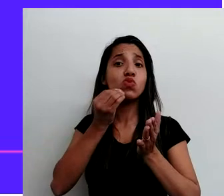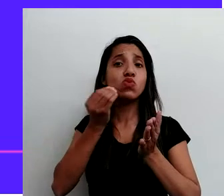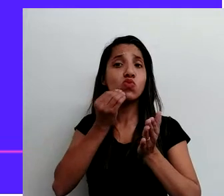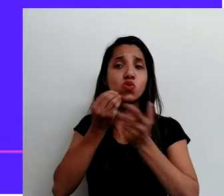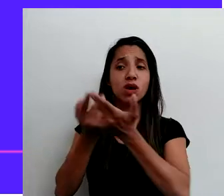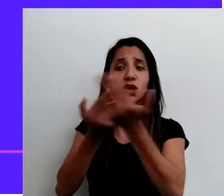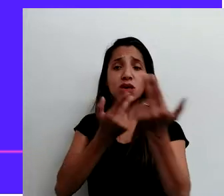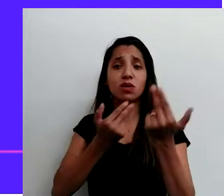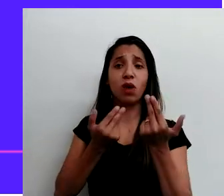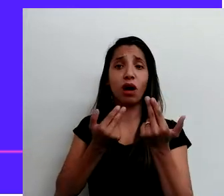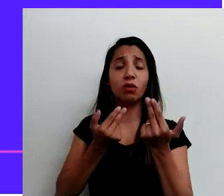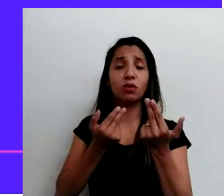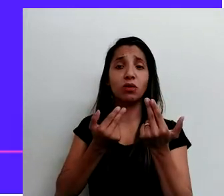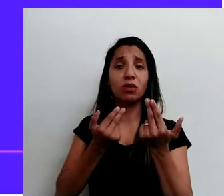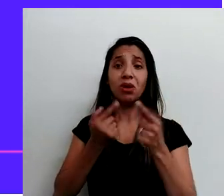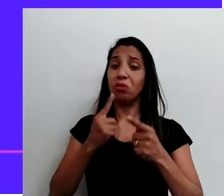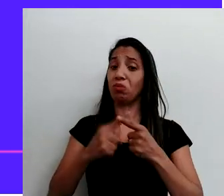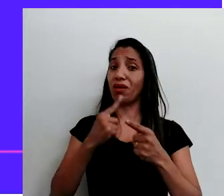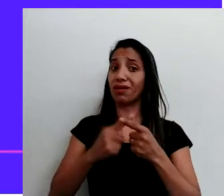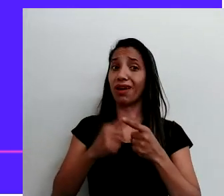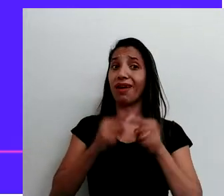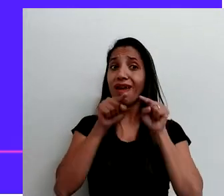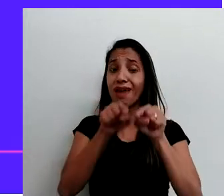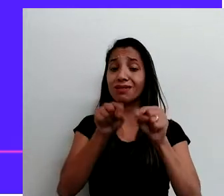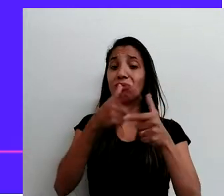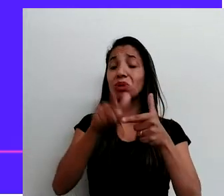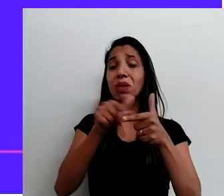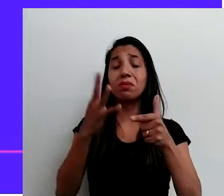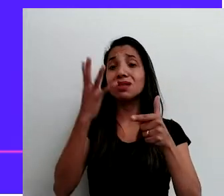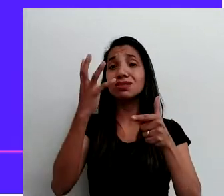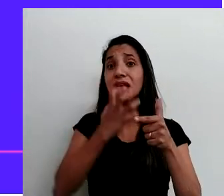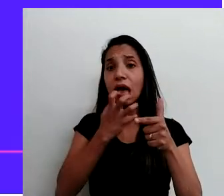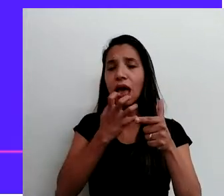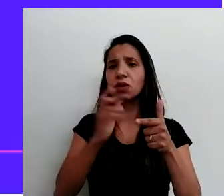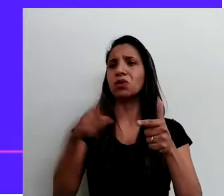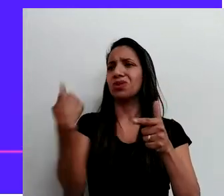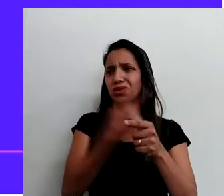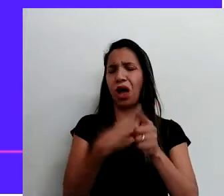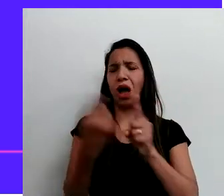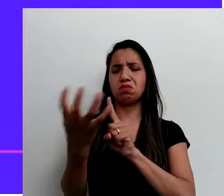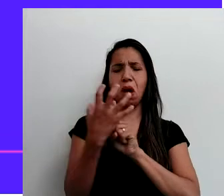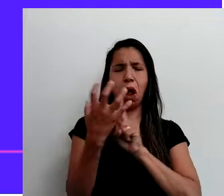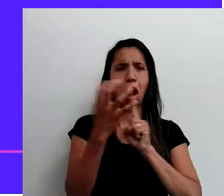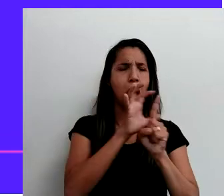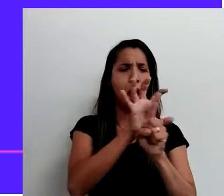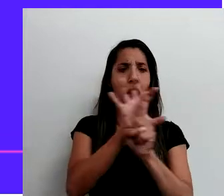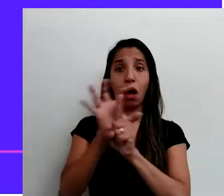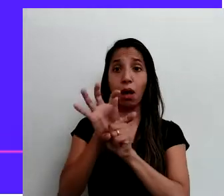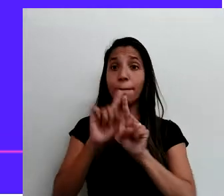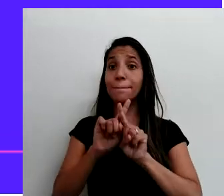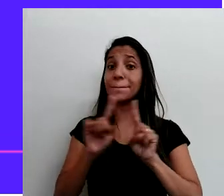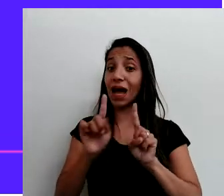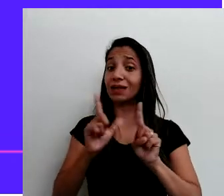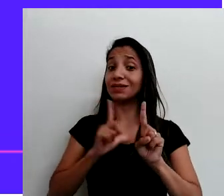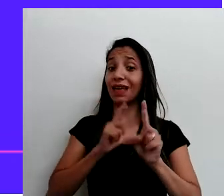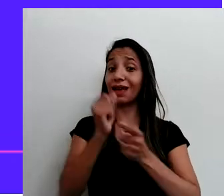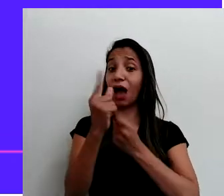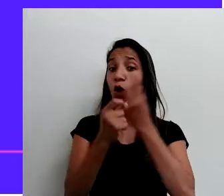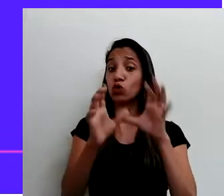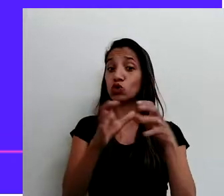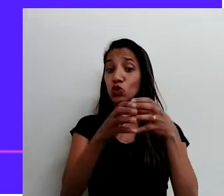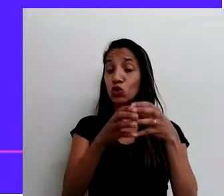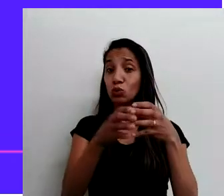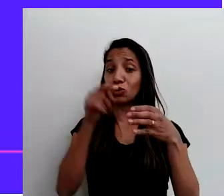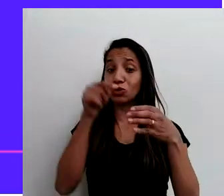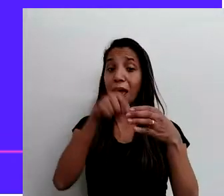vidas, mas principalmente sobre a vida de quem sofre essa opressão de uma forma mais direta. Tem quem não concorde. E aí é que tá, a